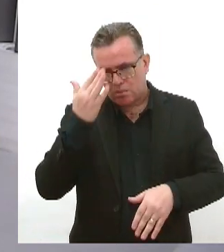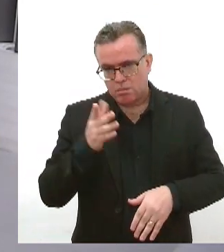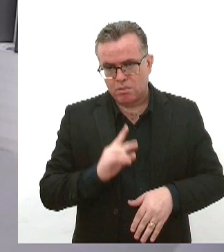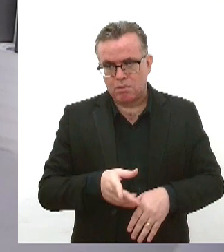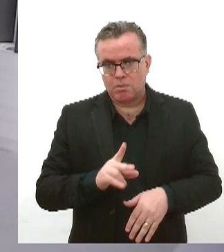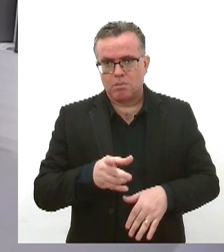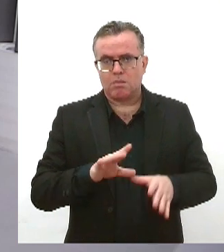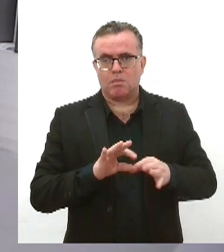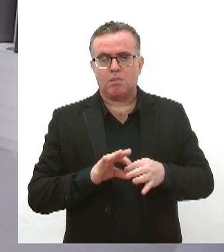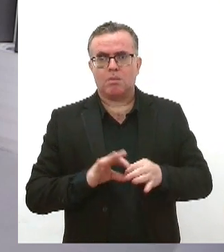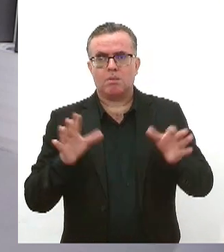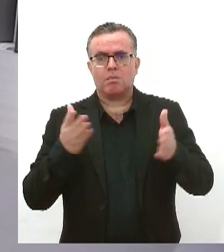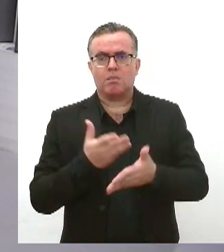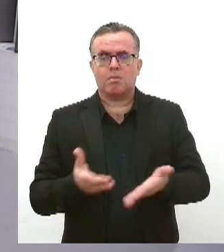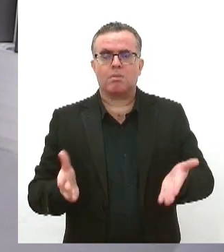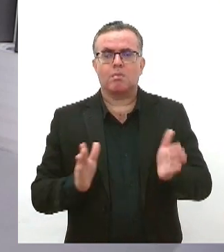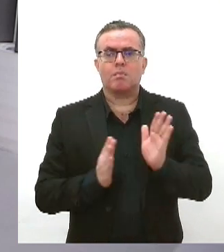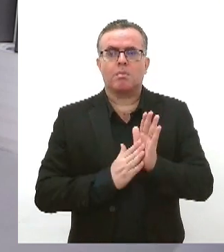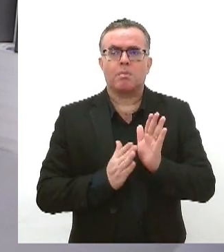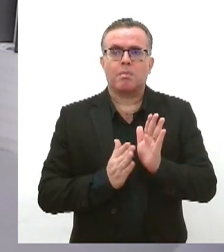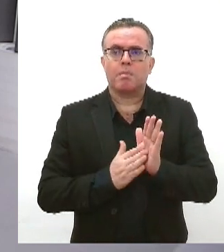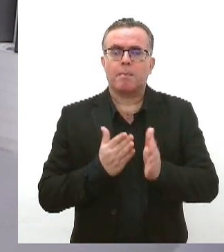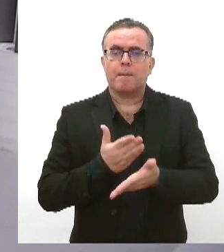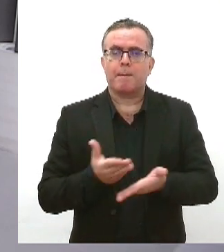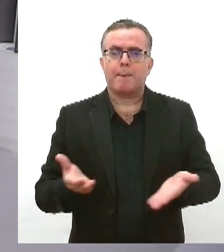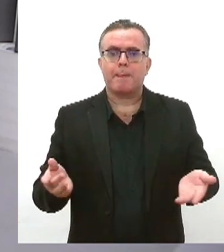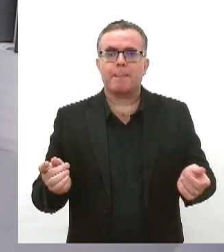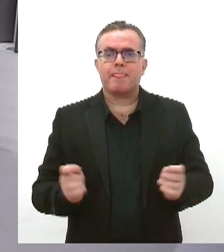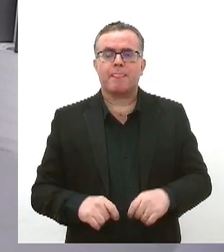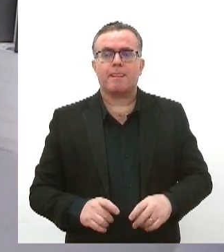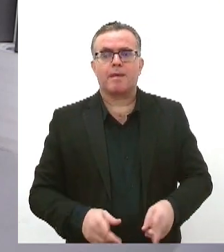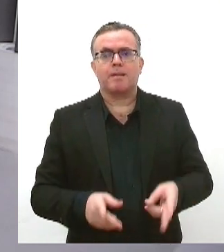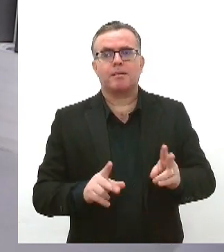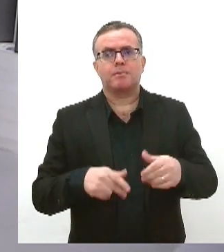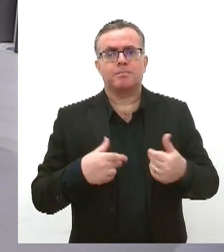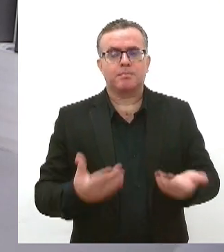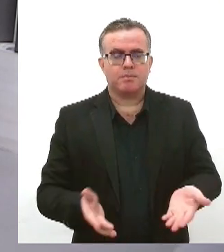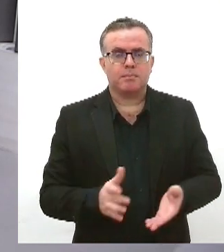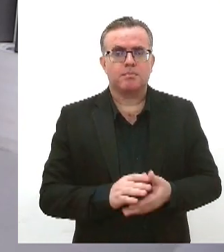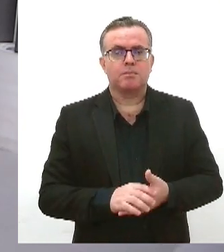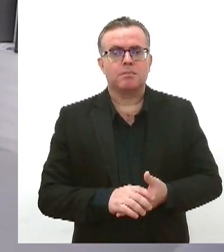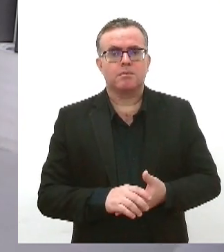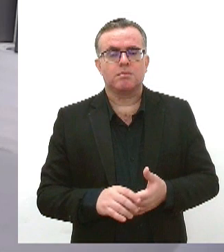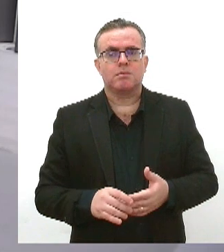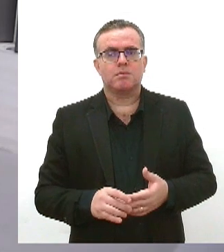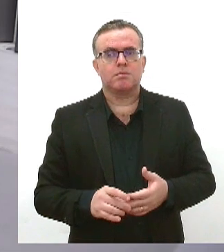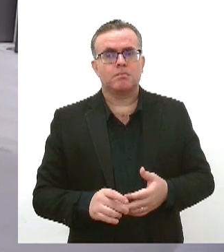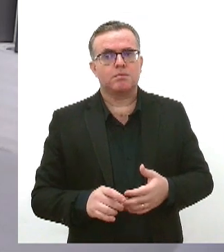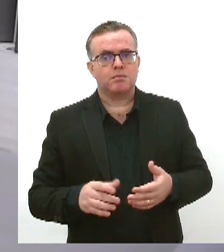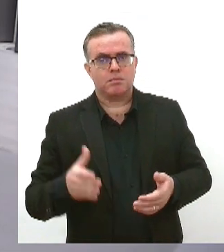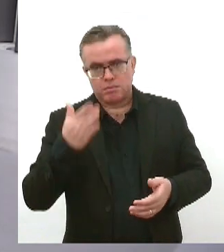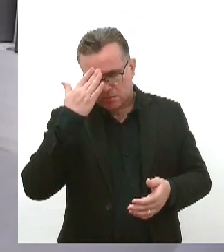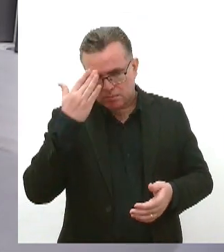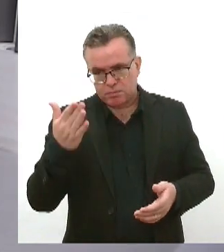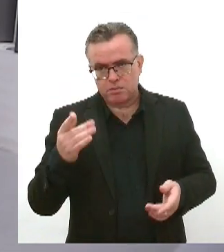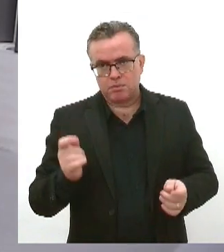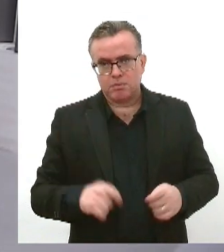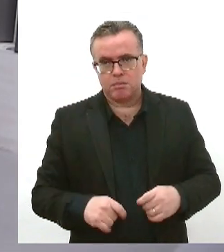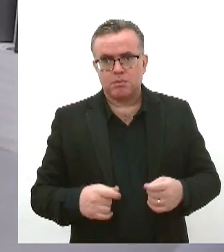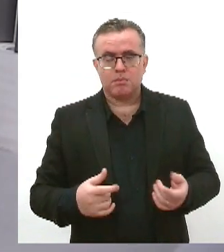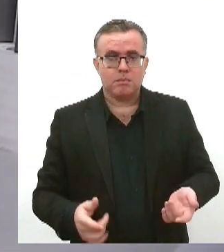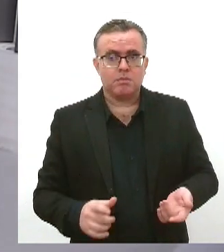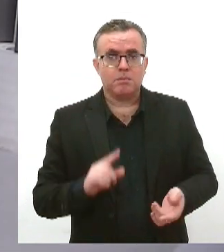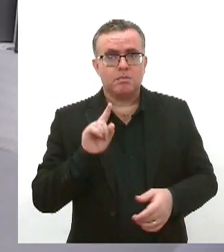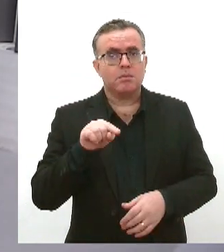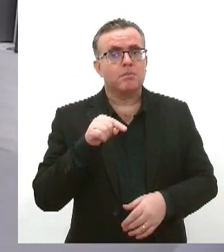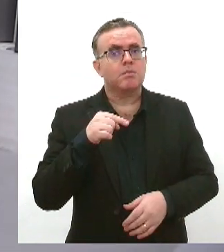disposição e parabéns, viu? Você faz esse jornal com maestria. Obrigada, bom dia. E daqui a pouco, a